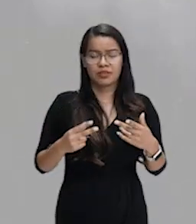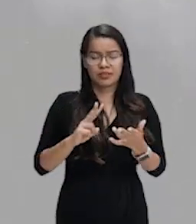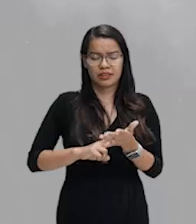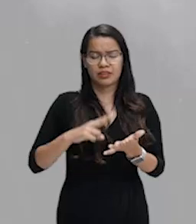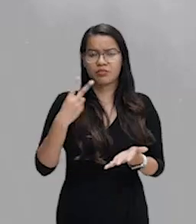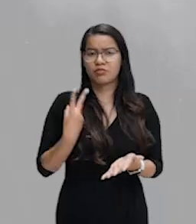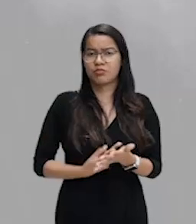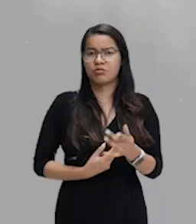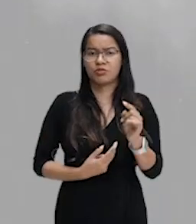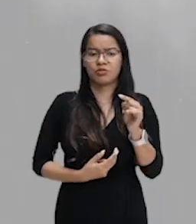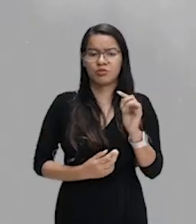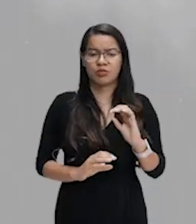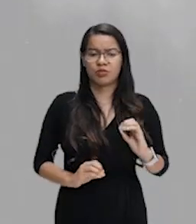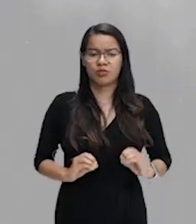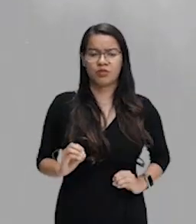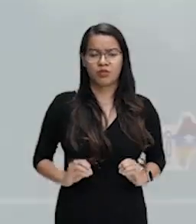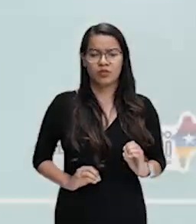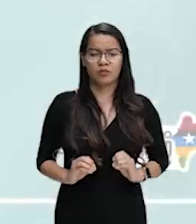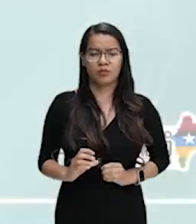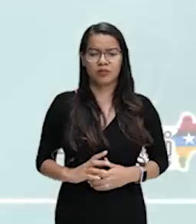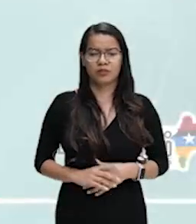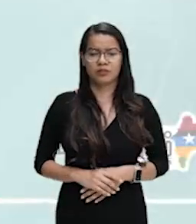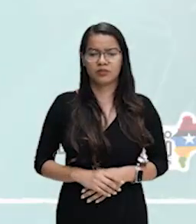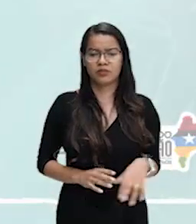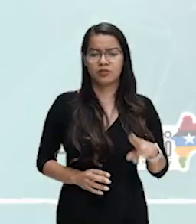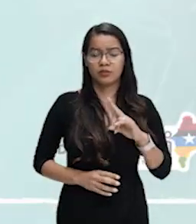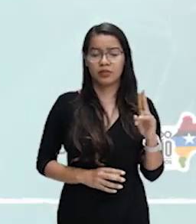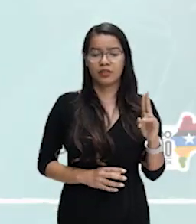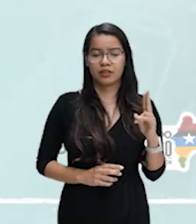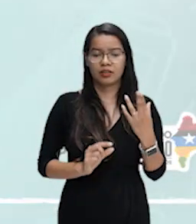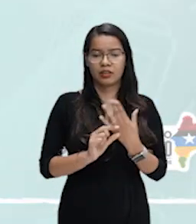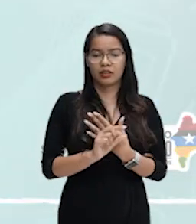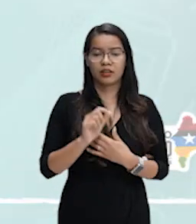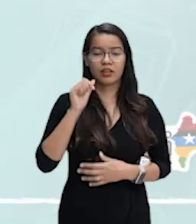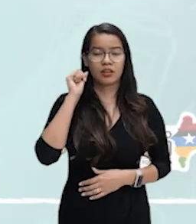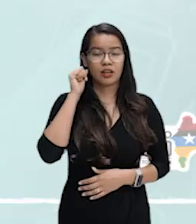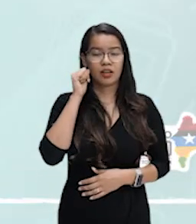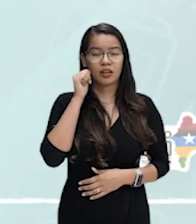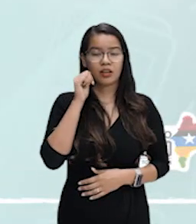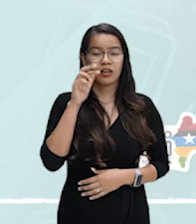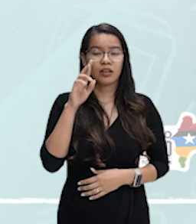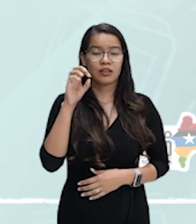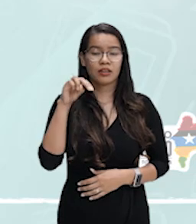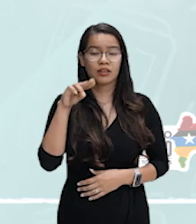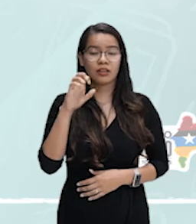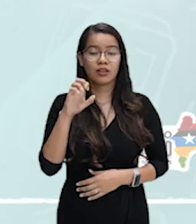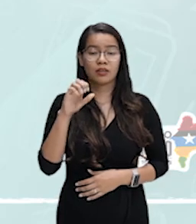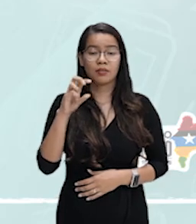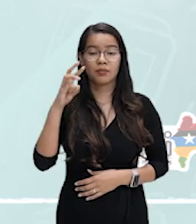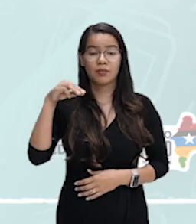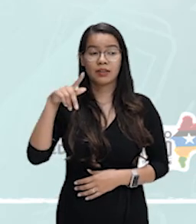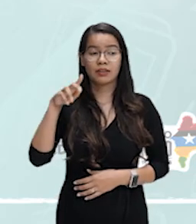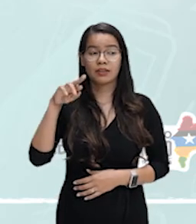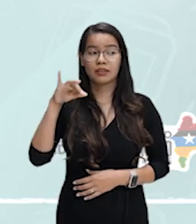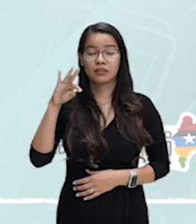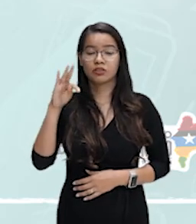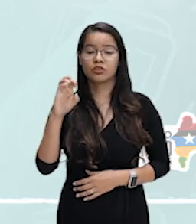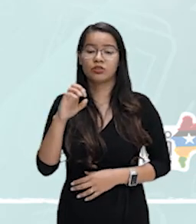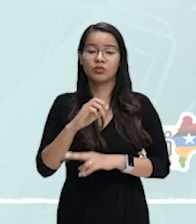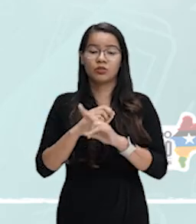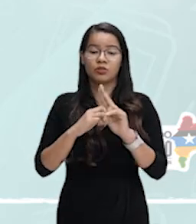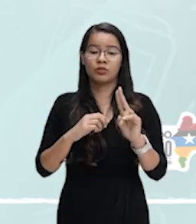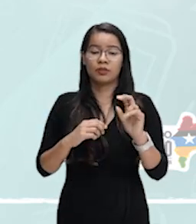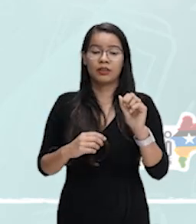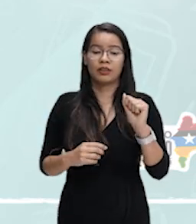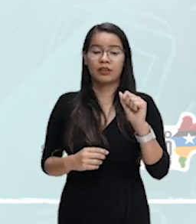tudo numa obra. Nome da obra? Os Amantes, de Magritte. Ele escancara essa contradição